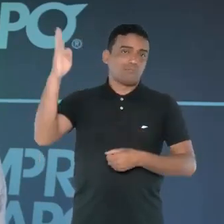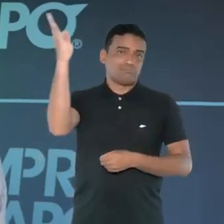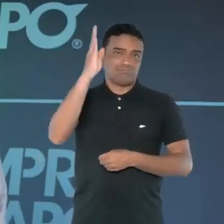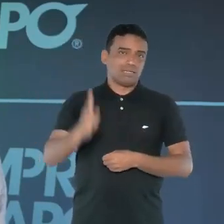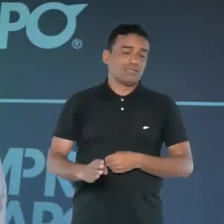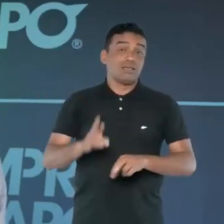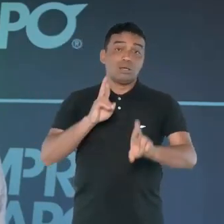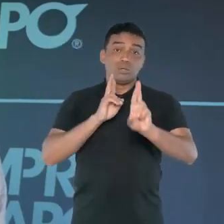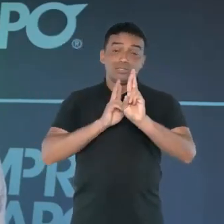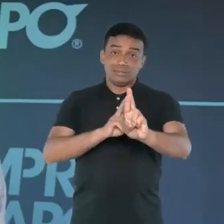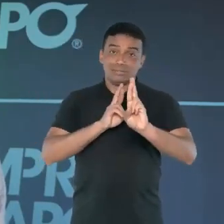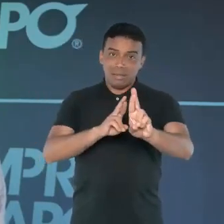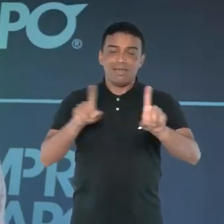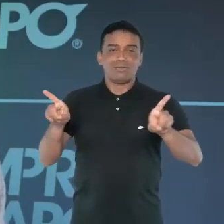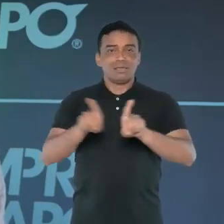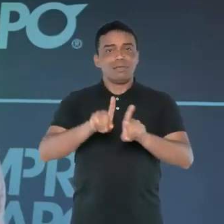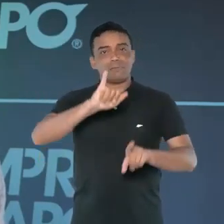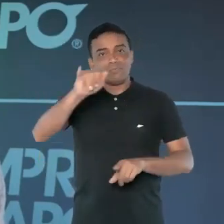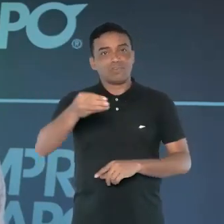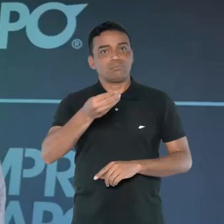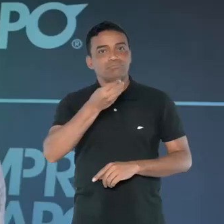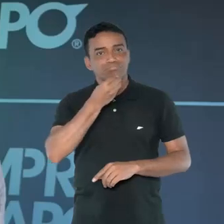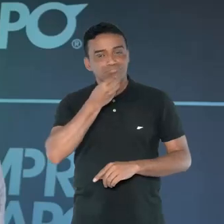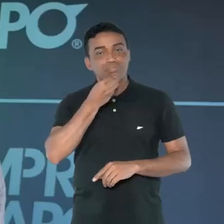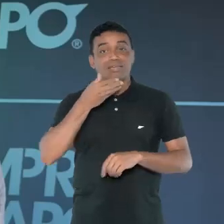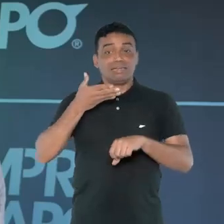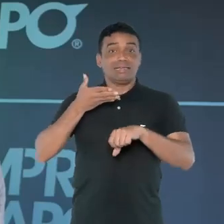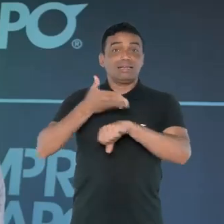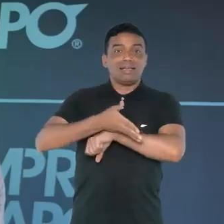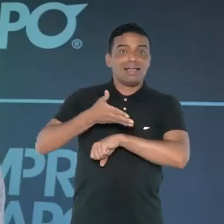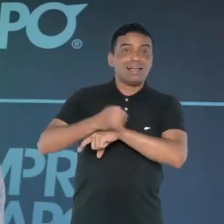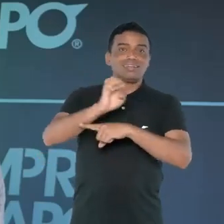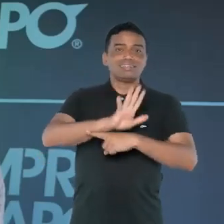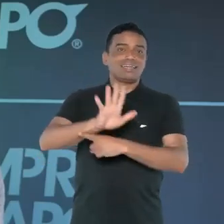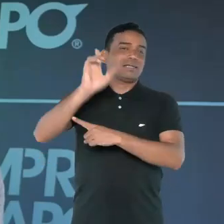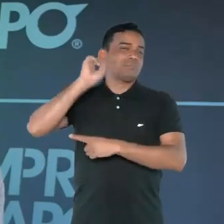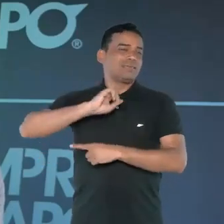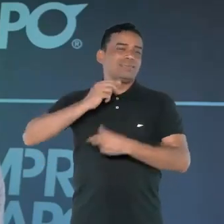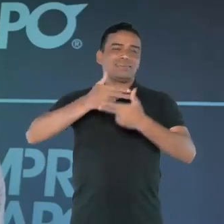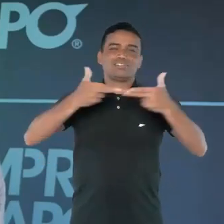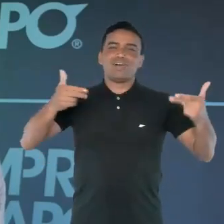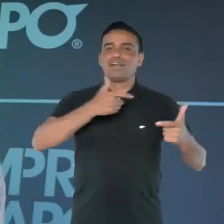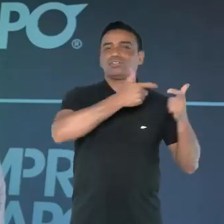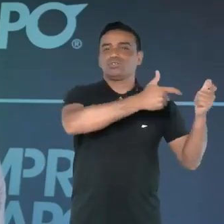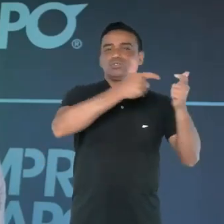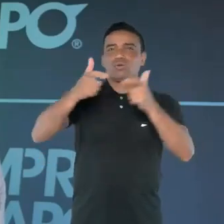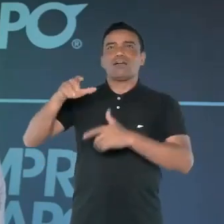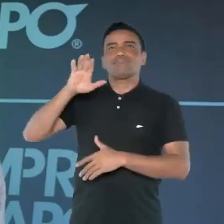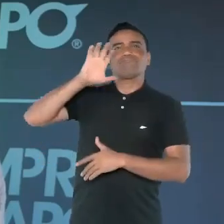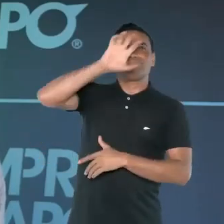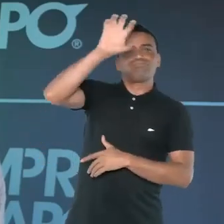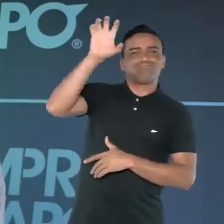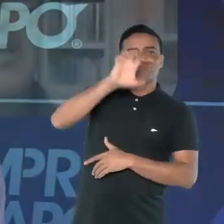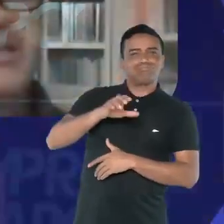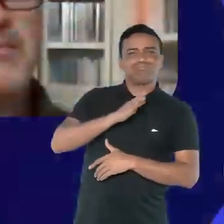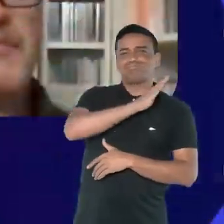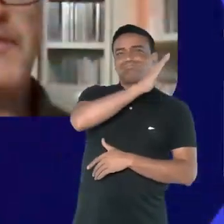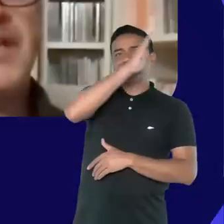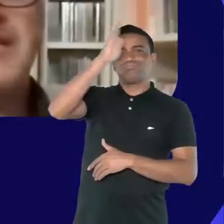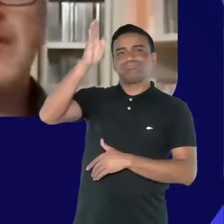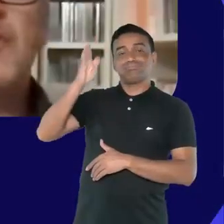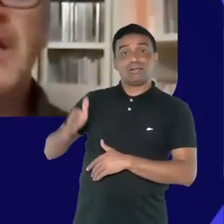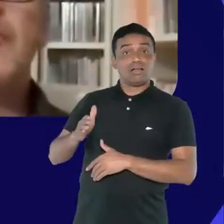ao Brasil, espero também ter a oportunidade de passar aí por Minas Gerais e por vários outros lugares,